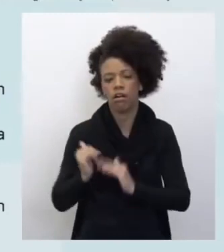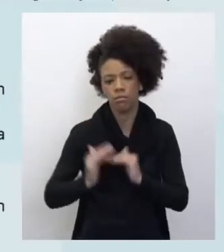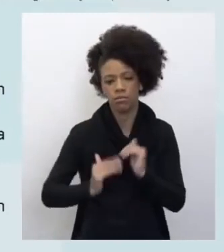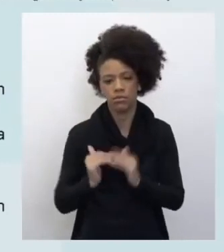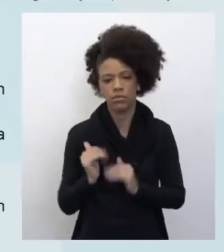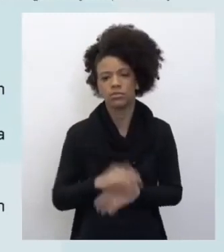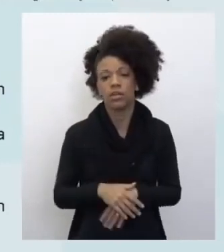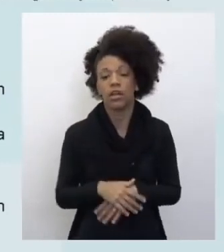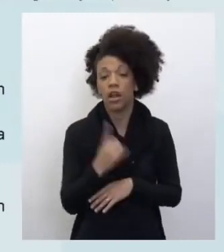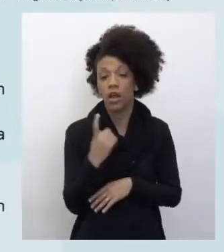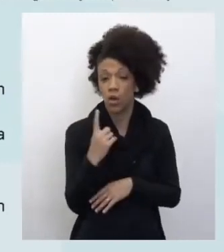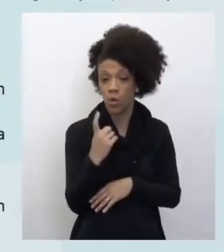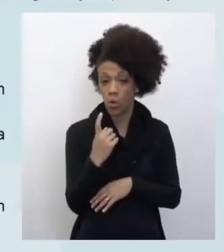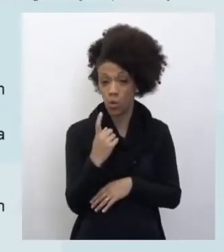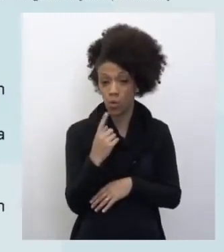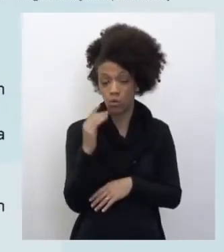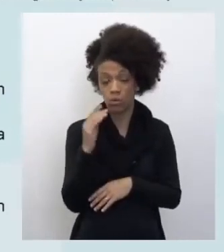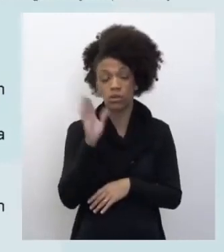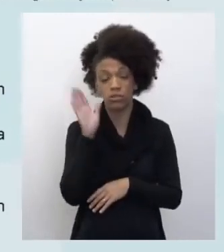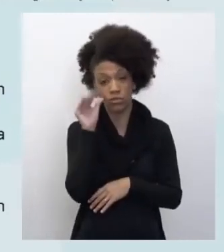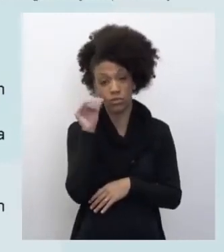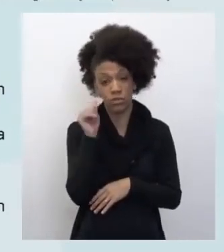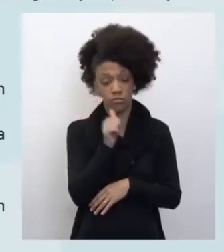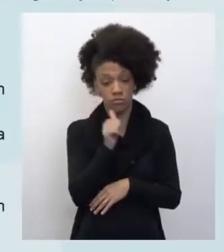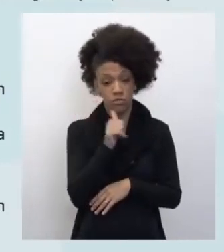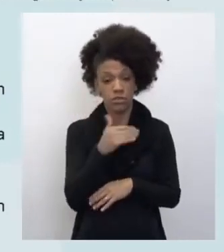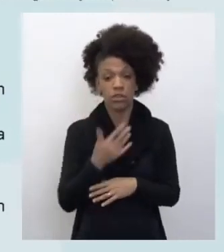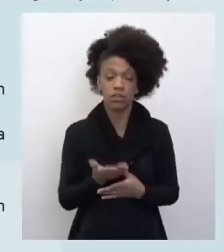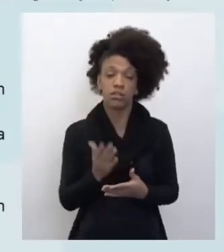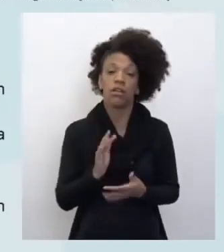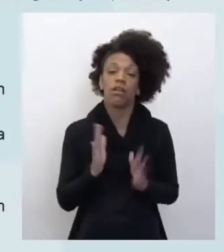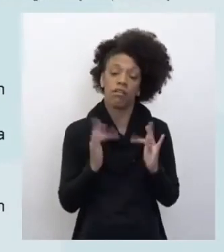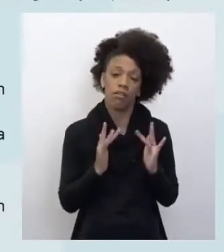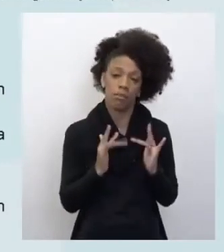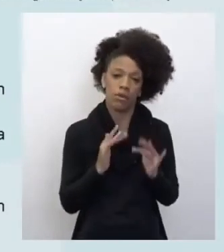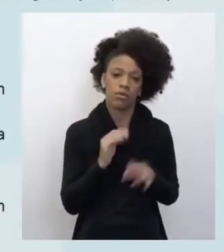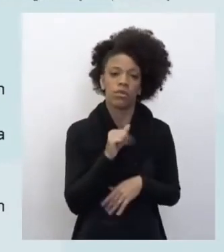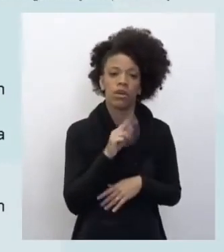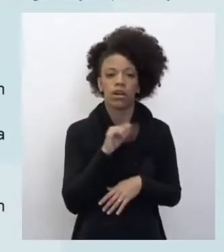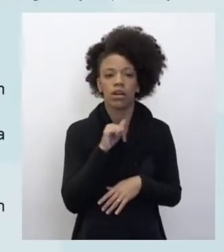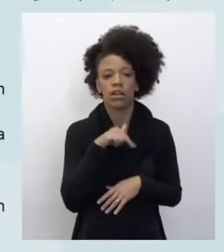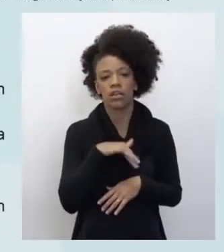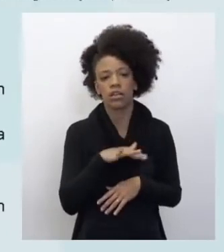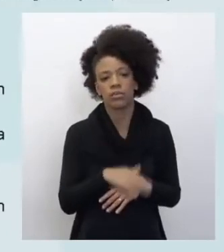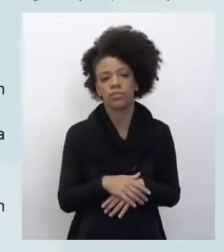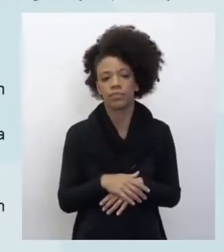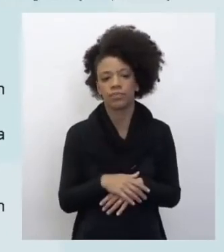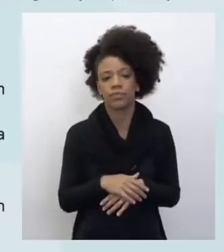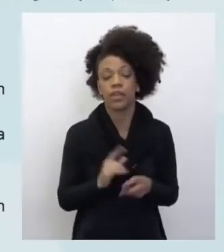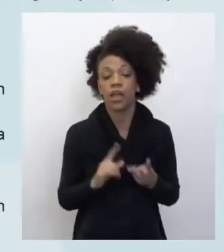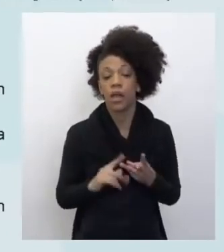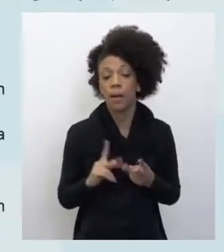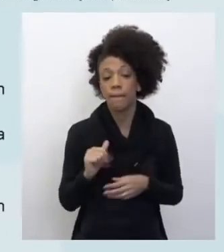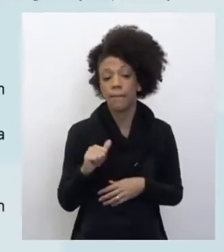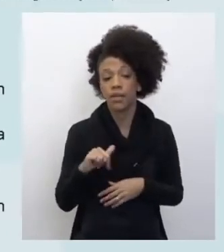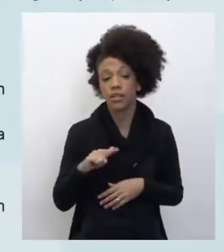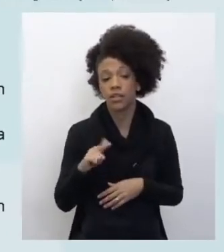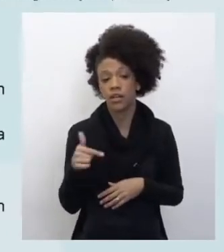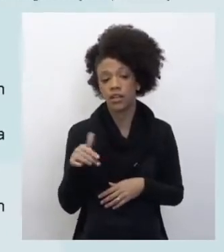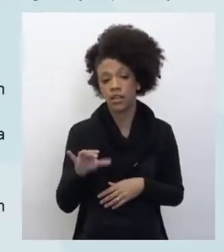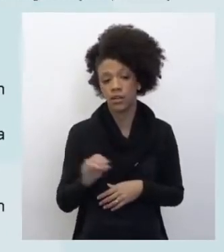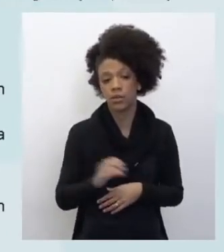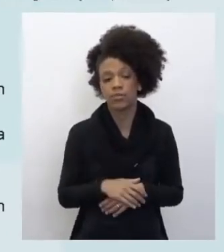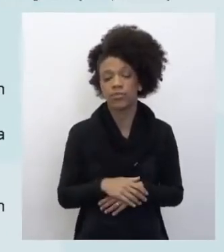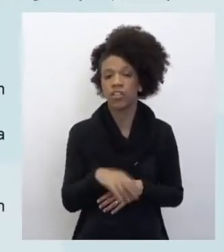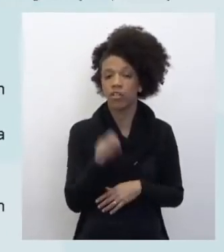única criada feminina e ela era geralmente a namorada do Arlequim. Pantaleão, ele era velho, rico,